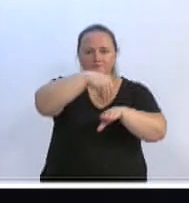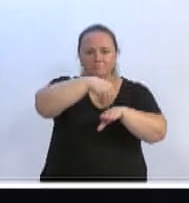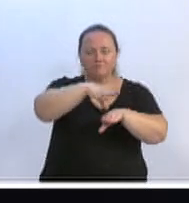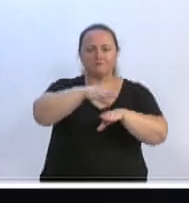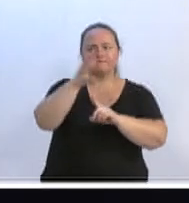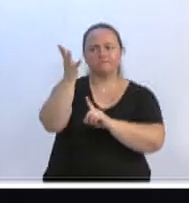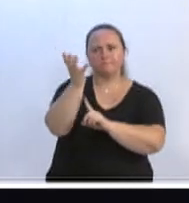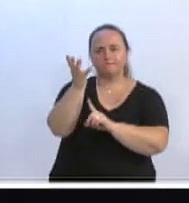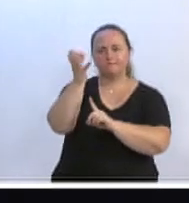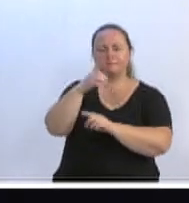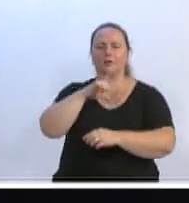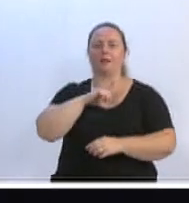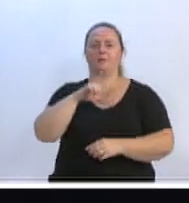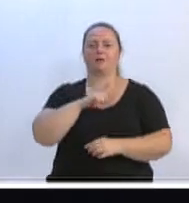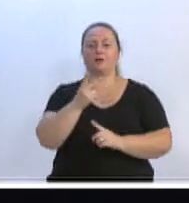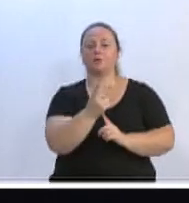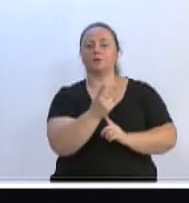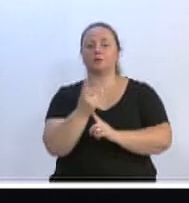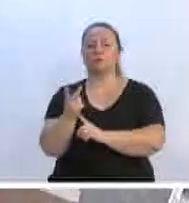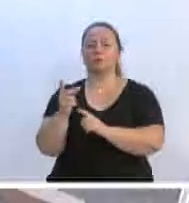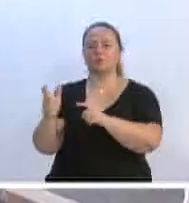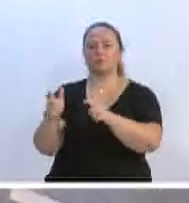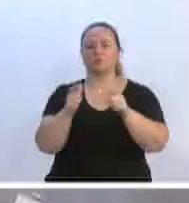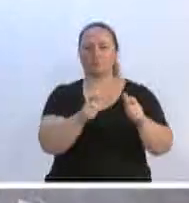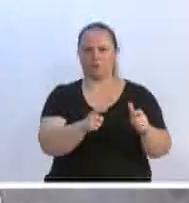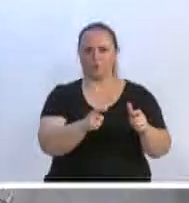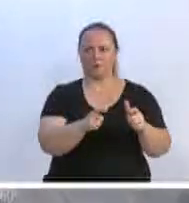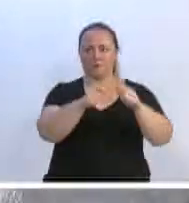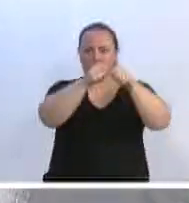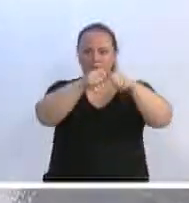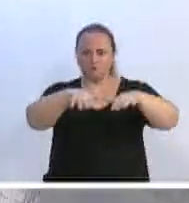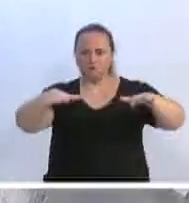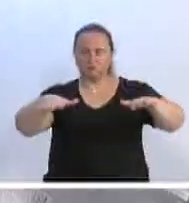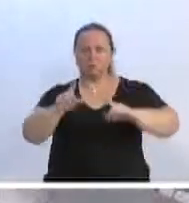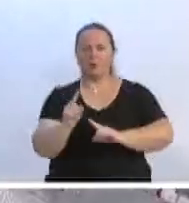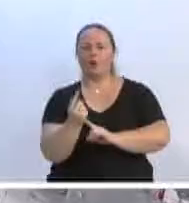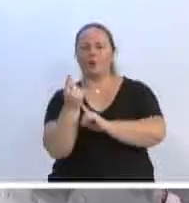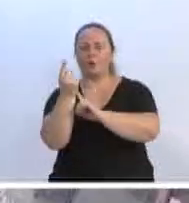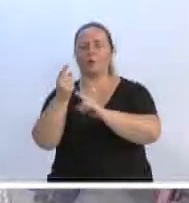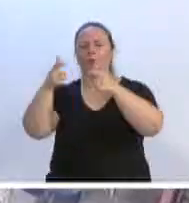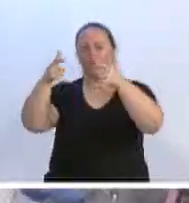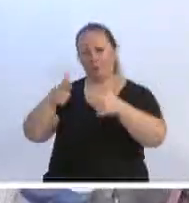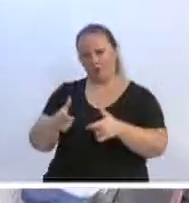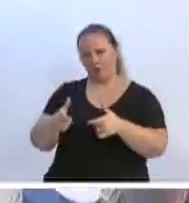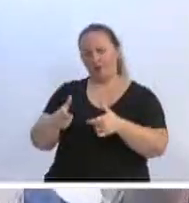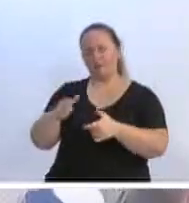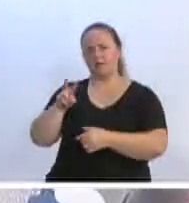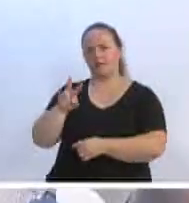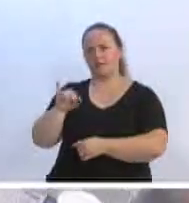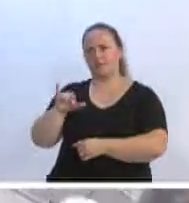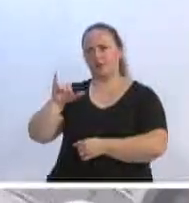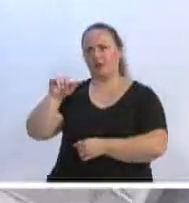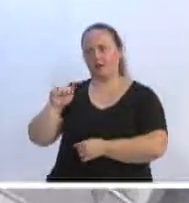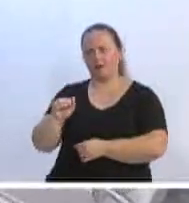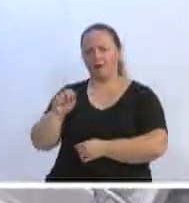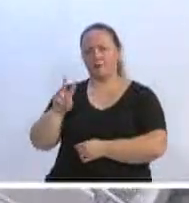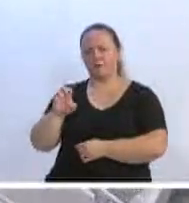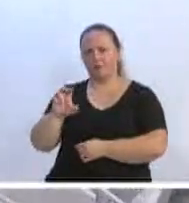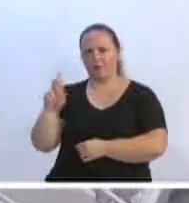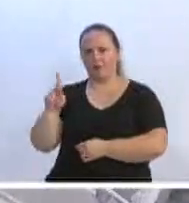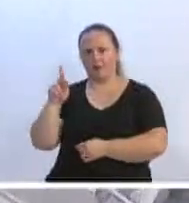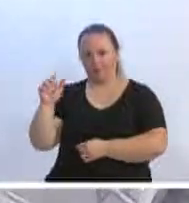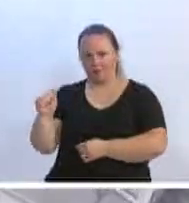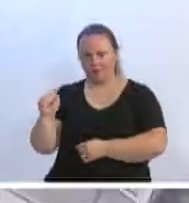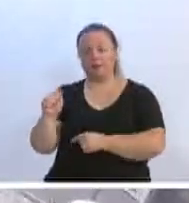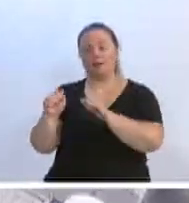é composto de duas unidades de transmissão, sendo uma na cidade de Vila Velha, no anfiteatro de Jaburuna,